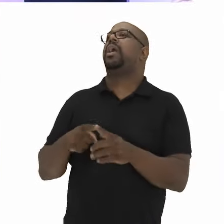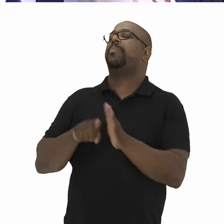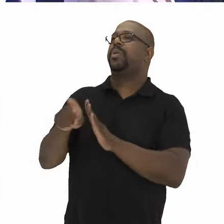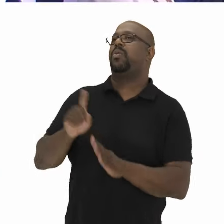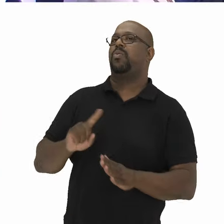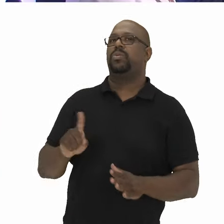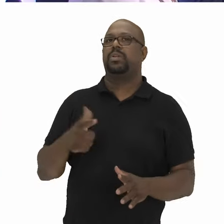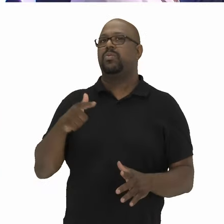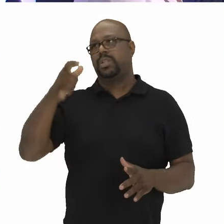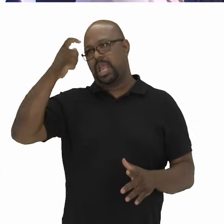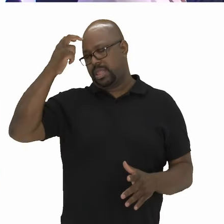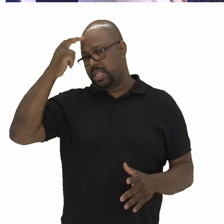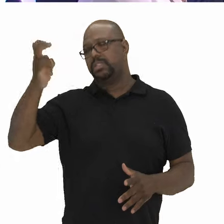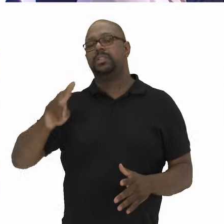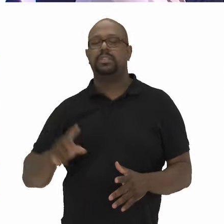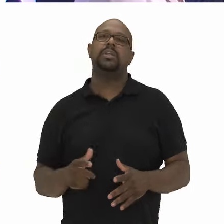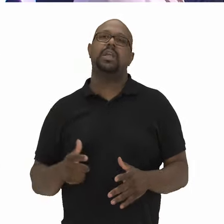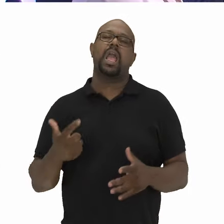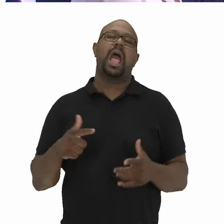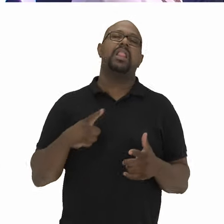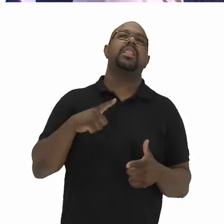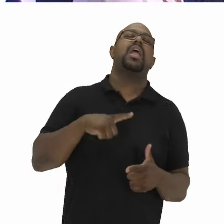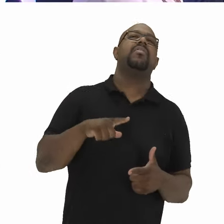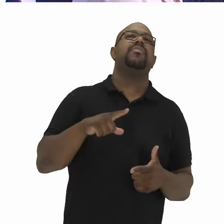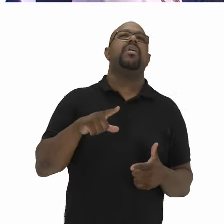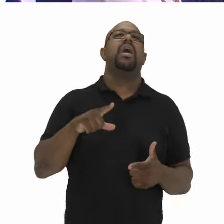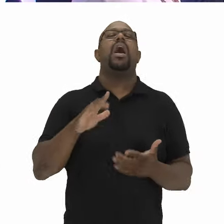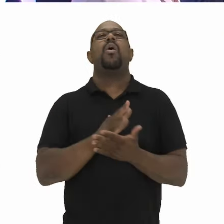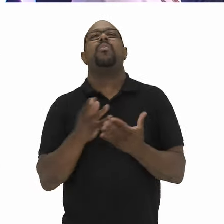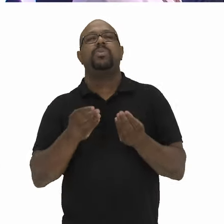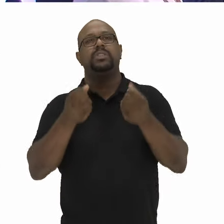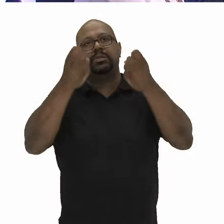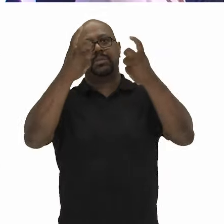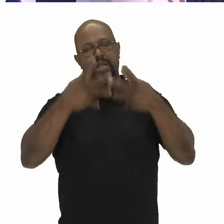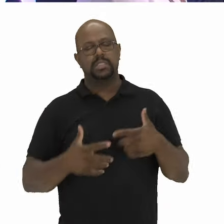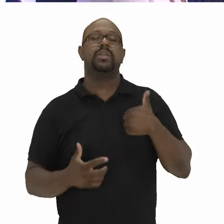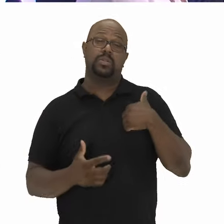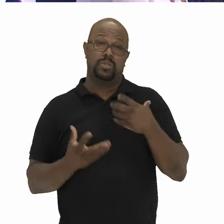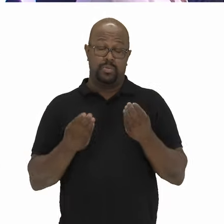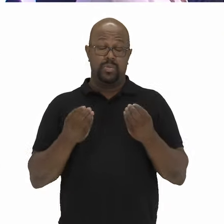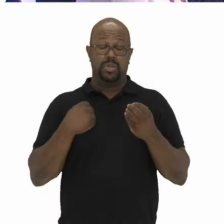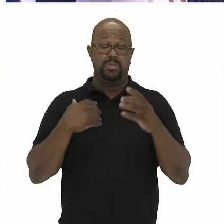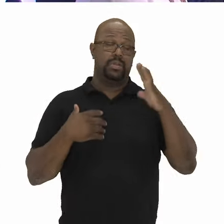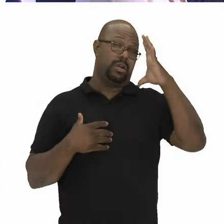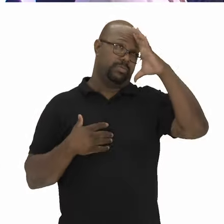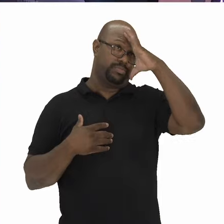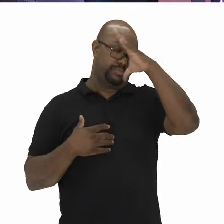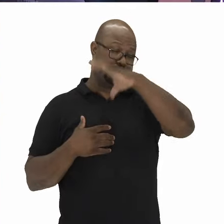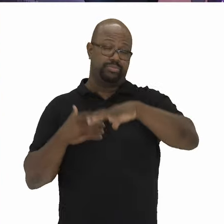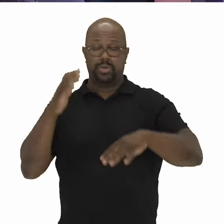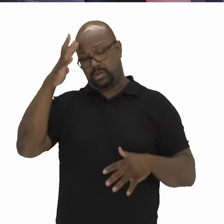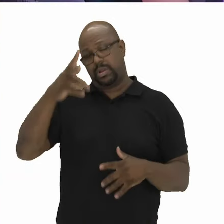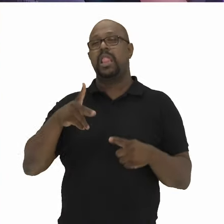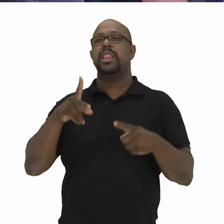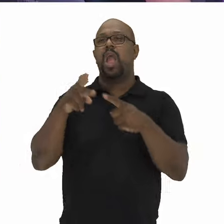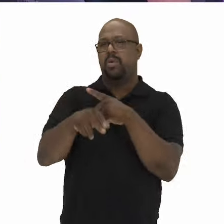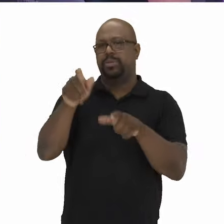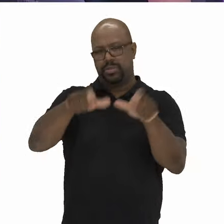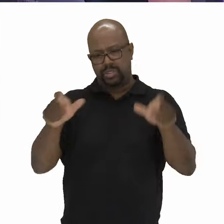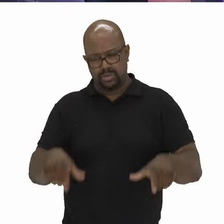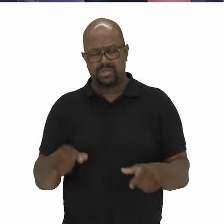é porque não é a pergunta não tenho inteligência para entender porque teve alguma coisa na explica eu sou muito dispersa eu